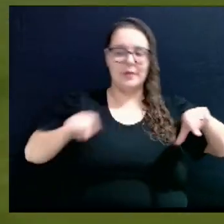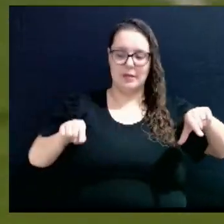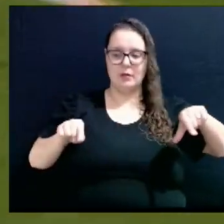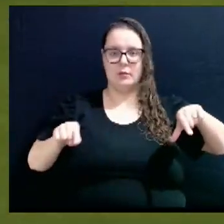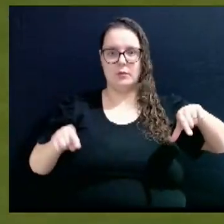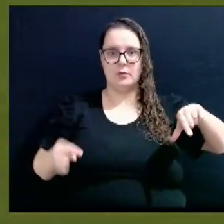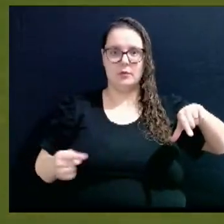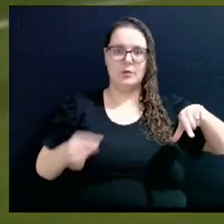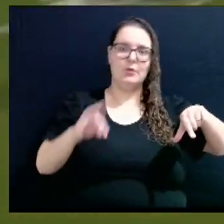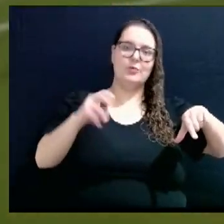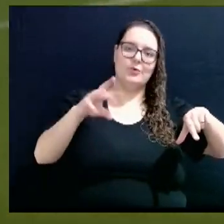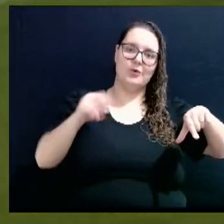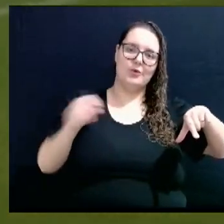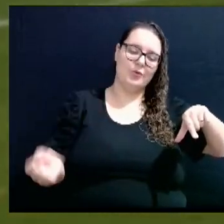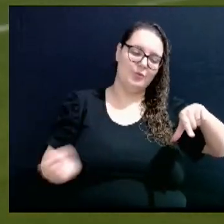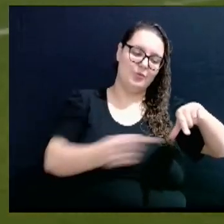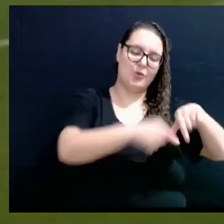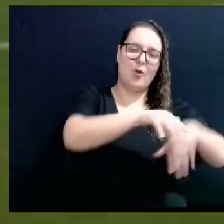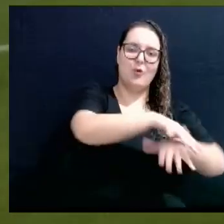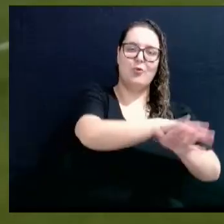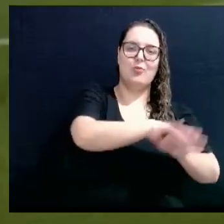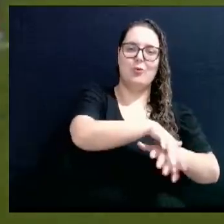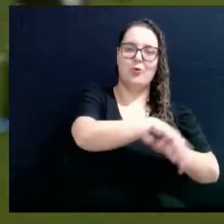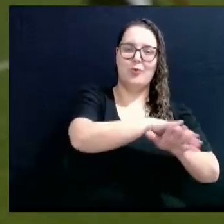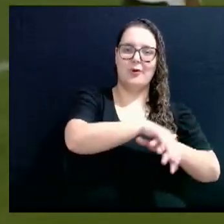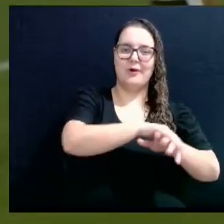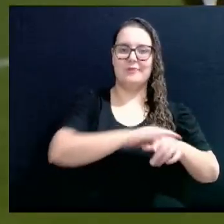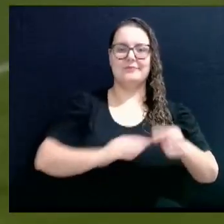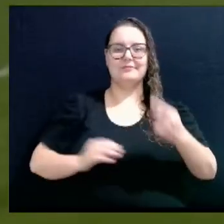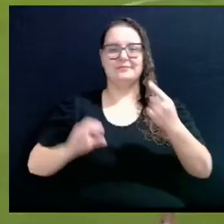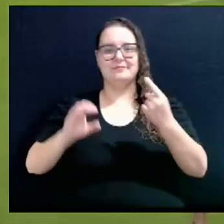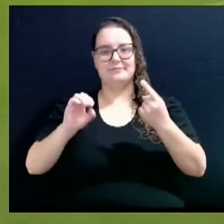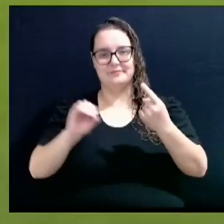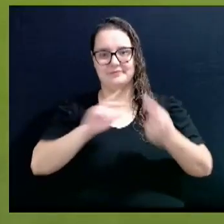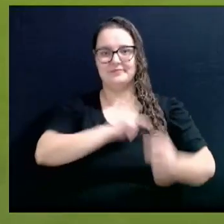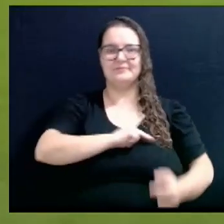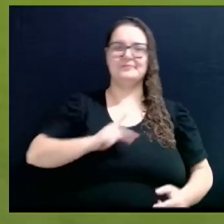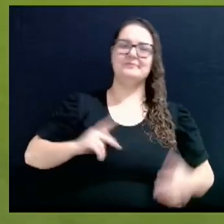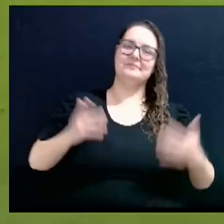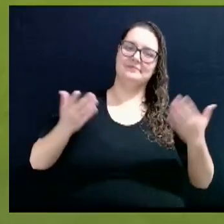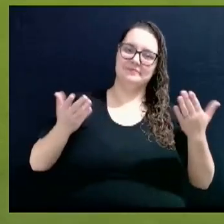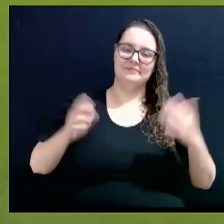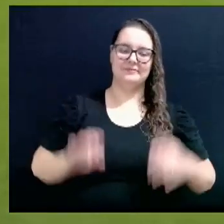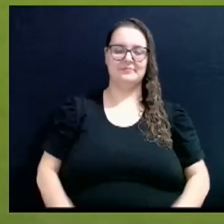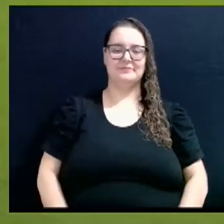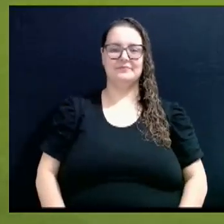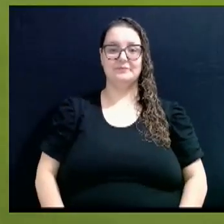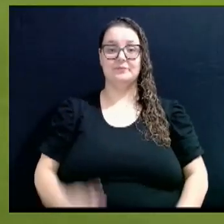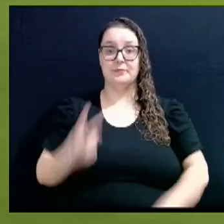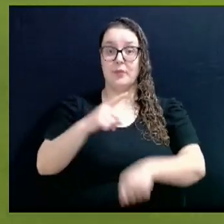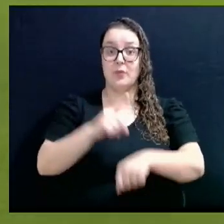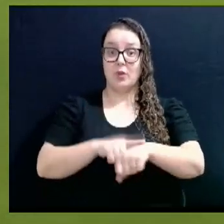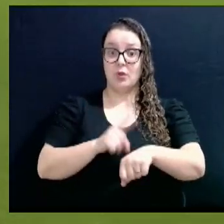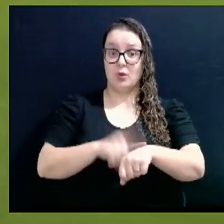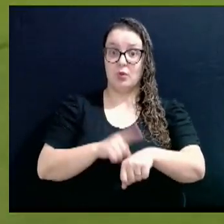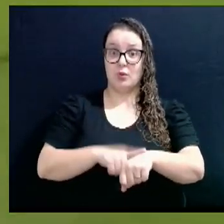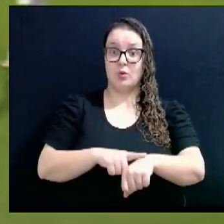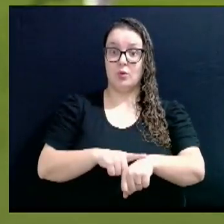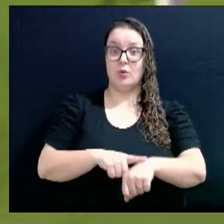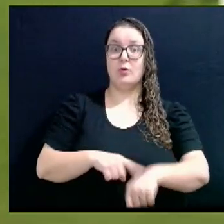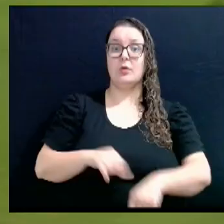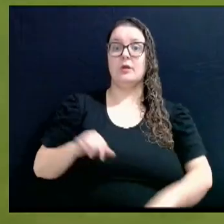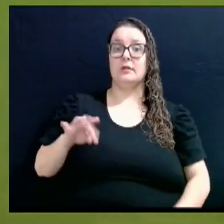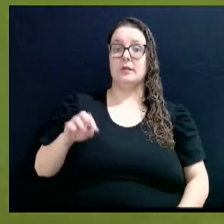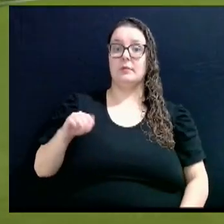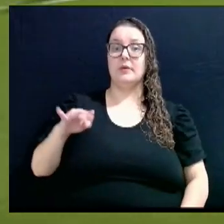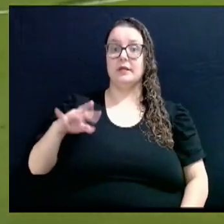mandou para o fundo das redes. 1-0 Ponte. No segundo tempo, o Itabaiana tentou com